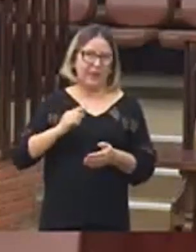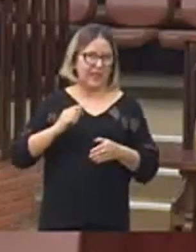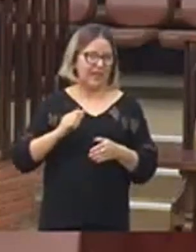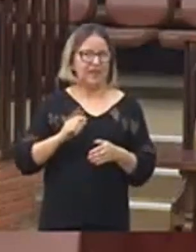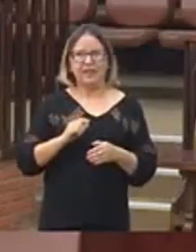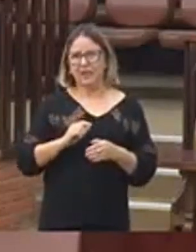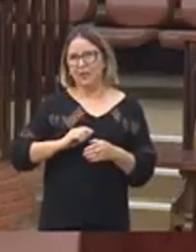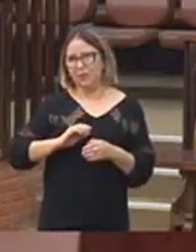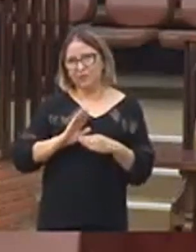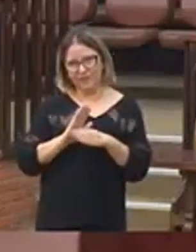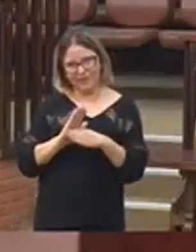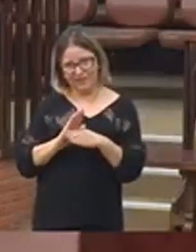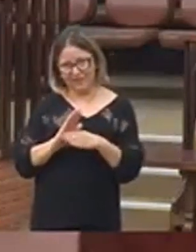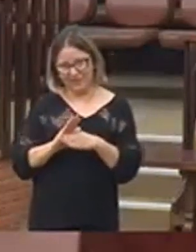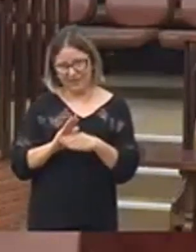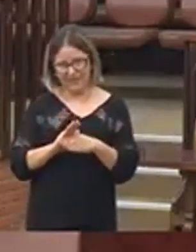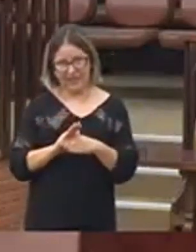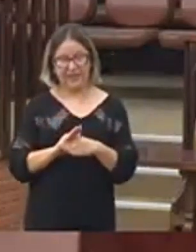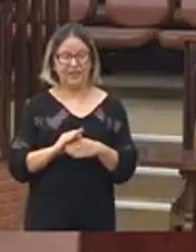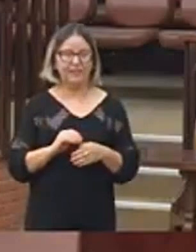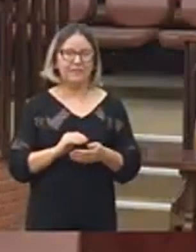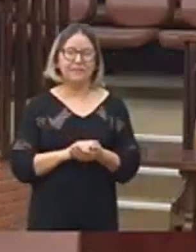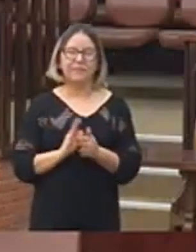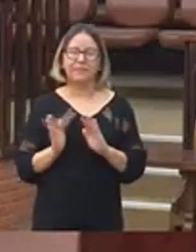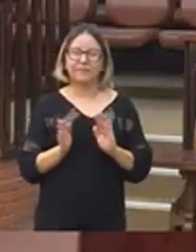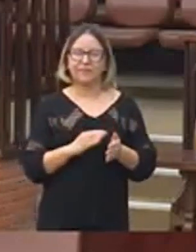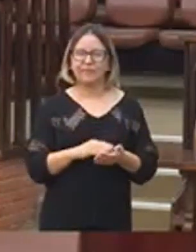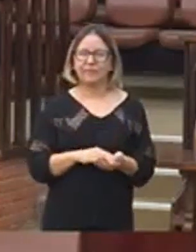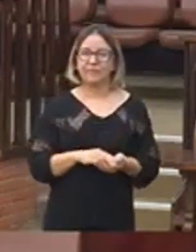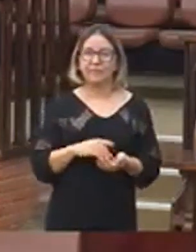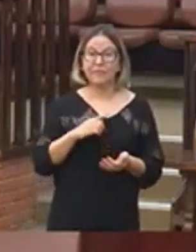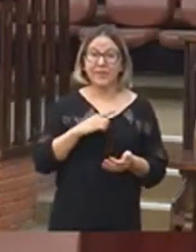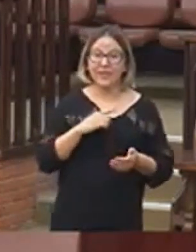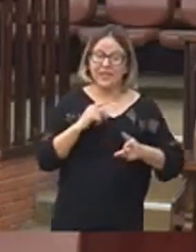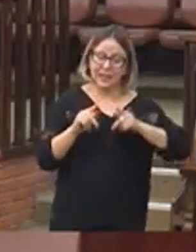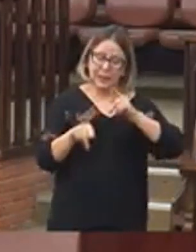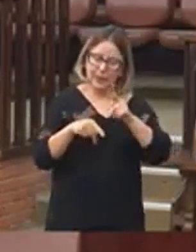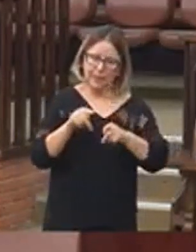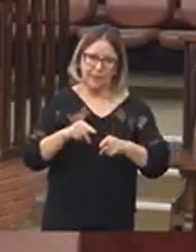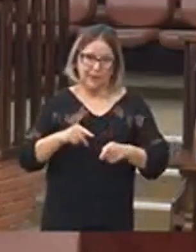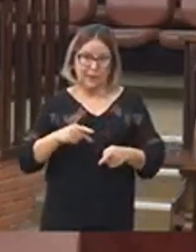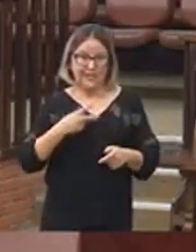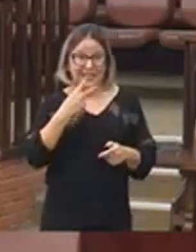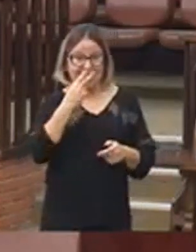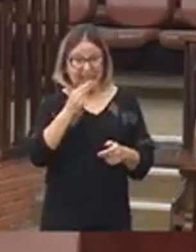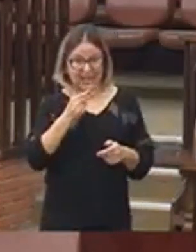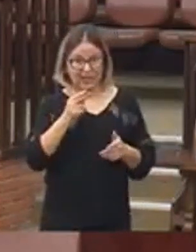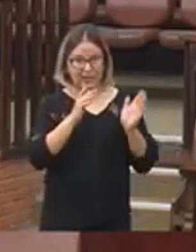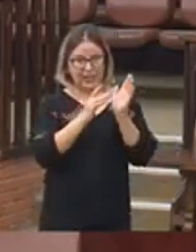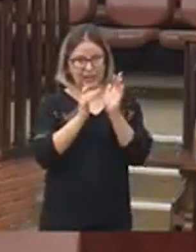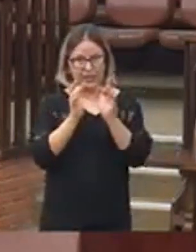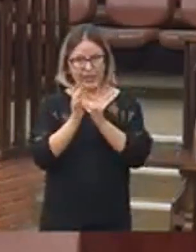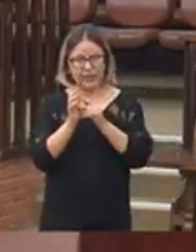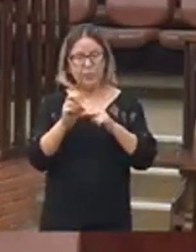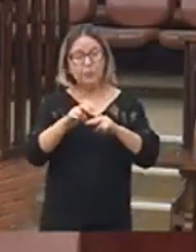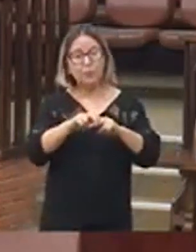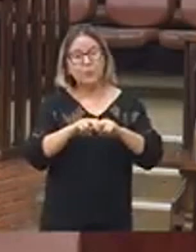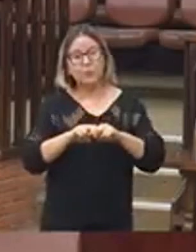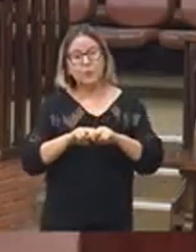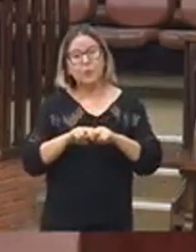grupo que acha que ele chorou por outra realidade.